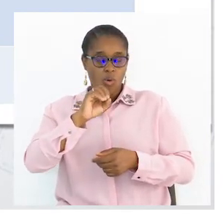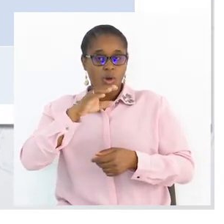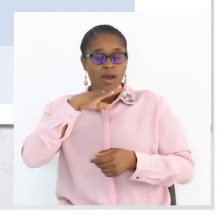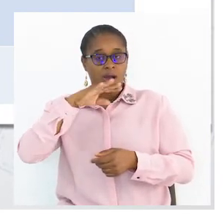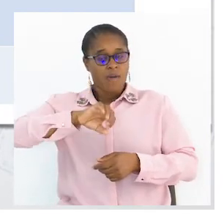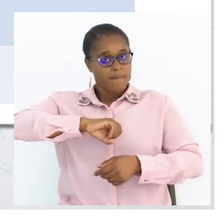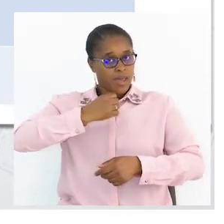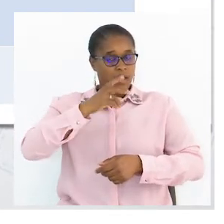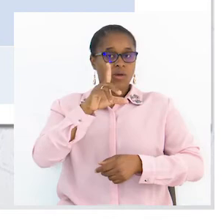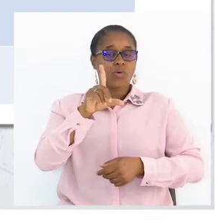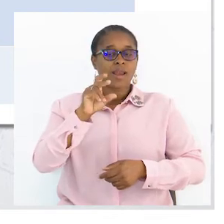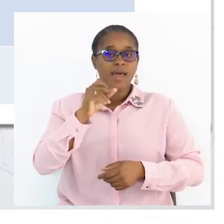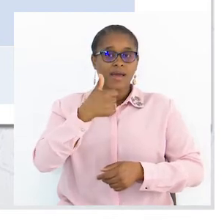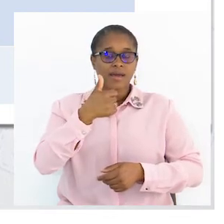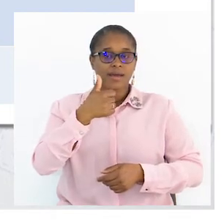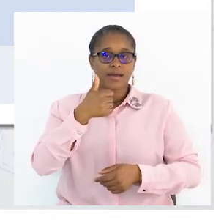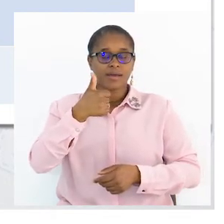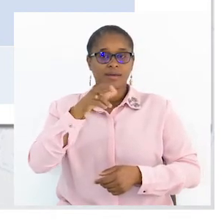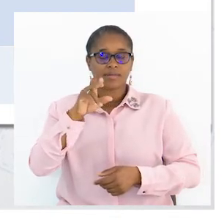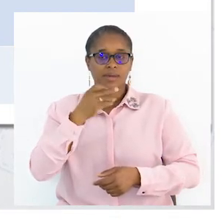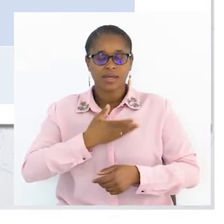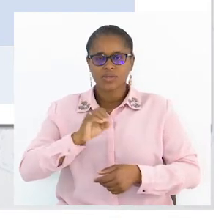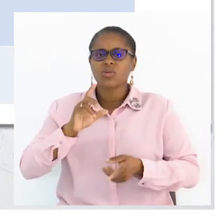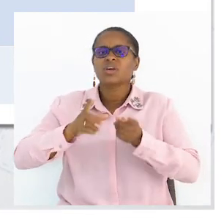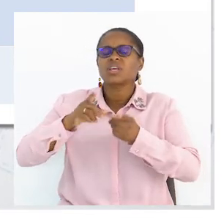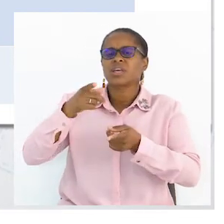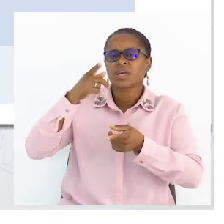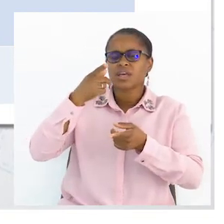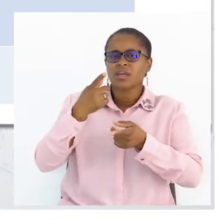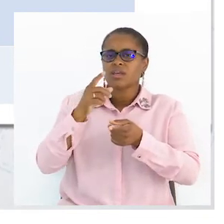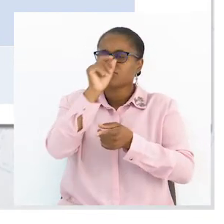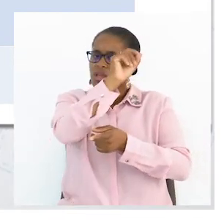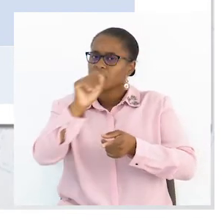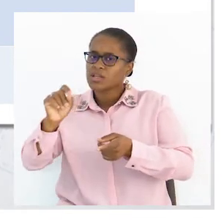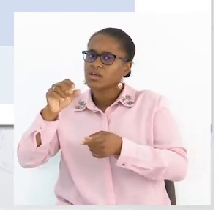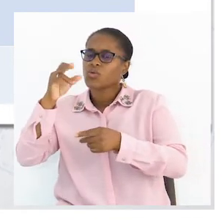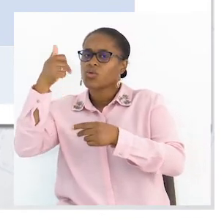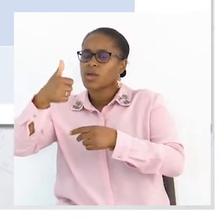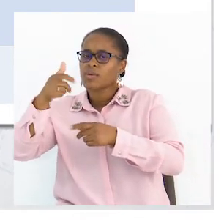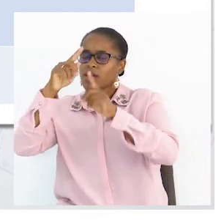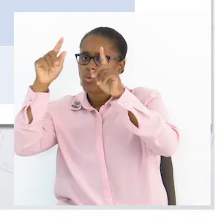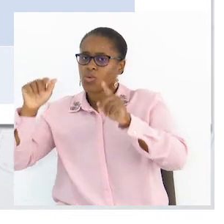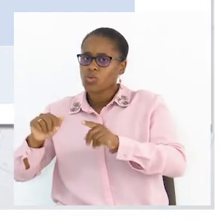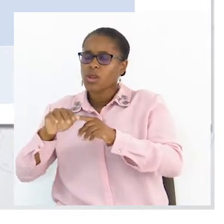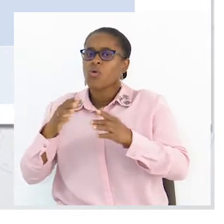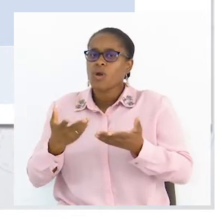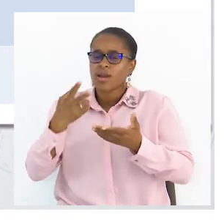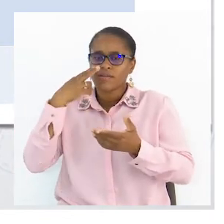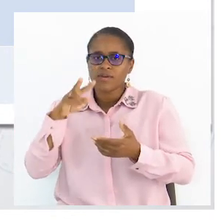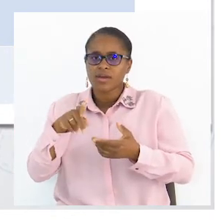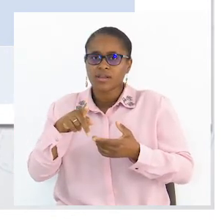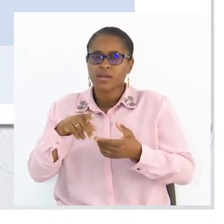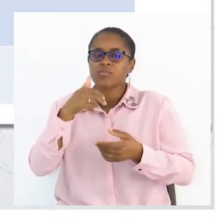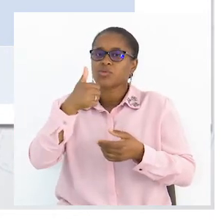Com que elemento é que se liga com a coluna B? Vamos ver. Qual? Muito bem. Aqui temos o